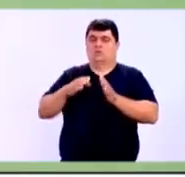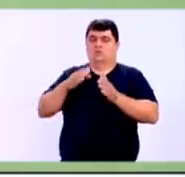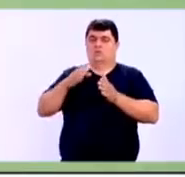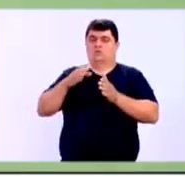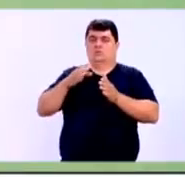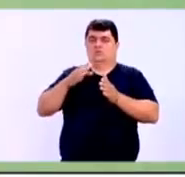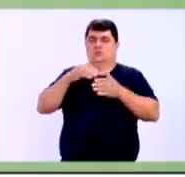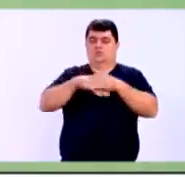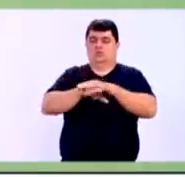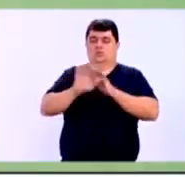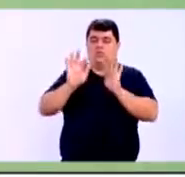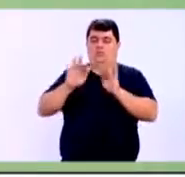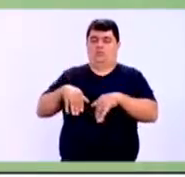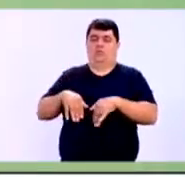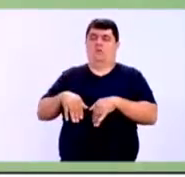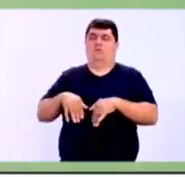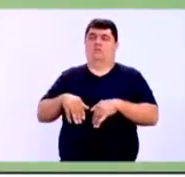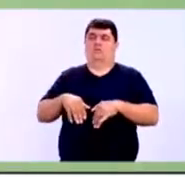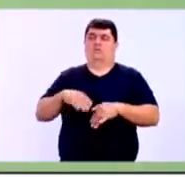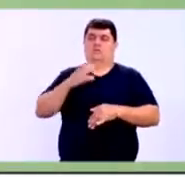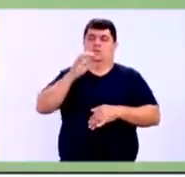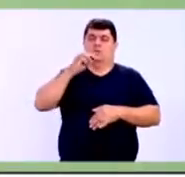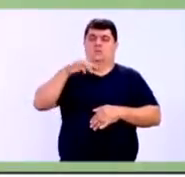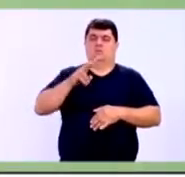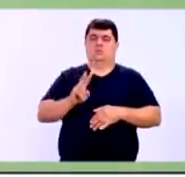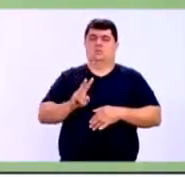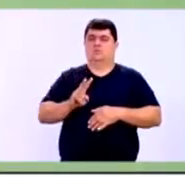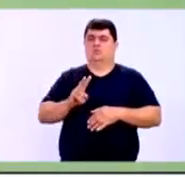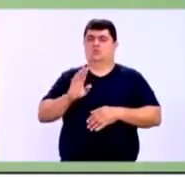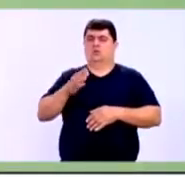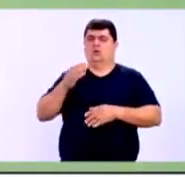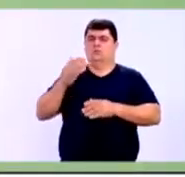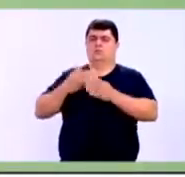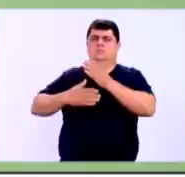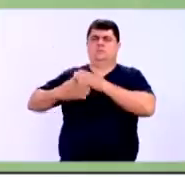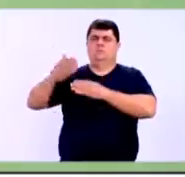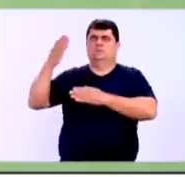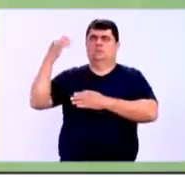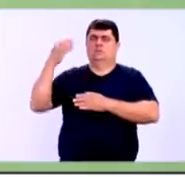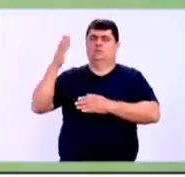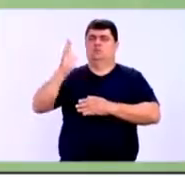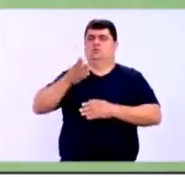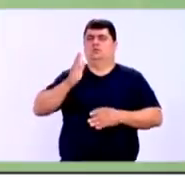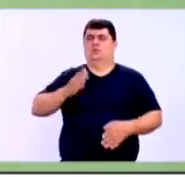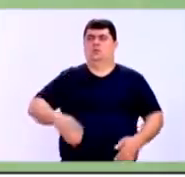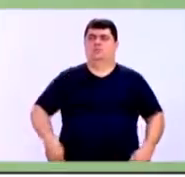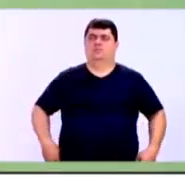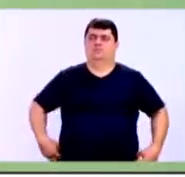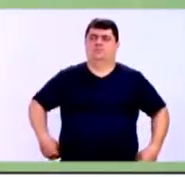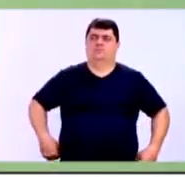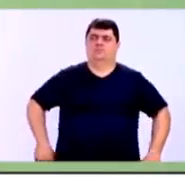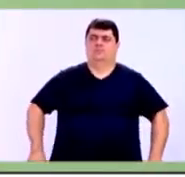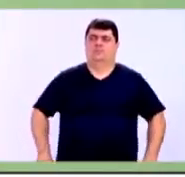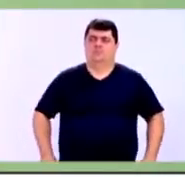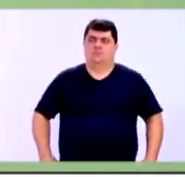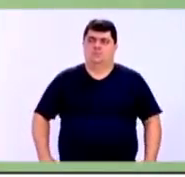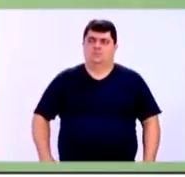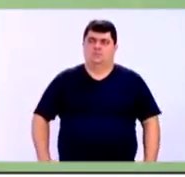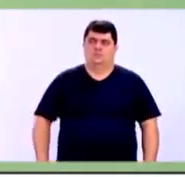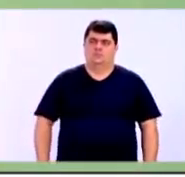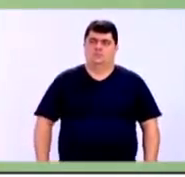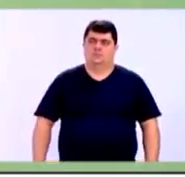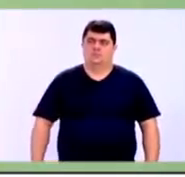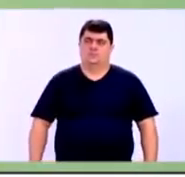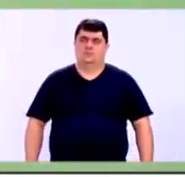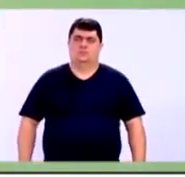É aqui que nós usamos esse tal do CMV que vem desde lá do período mercantilista. Até hoje ele é usado. Ele é